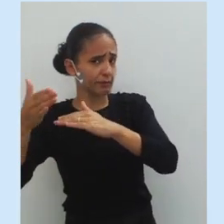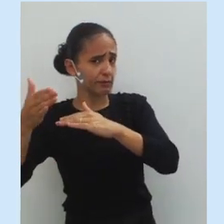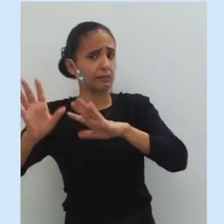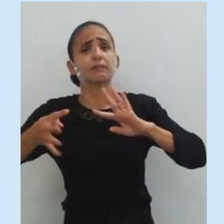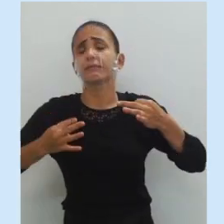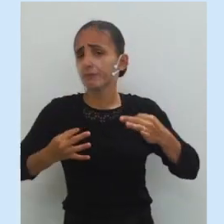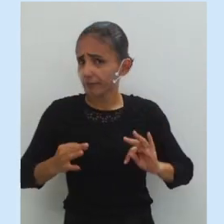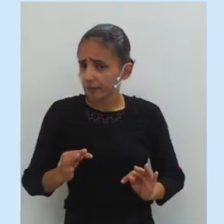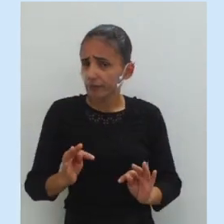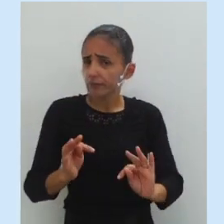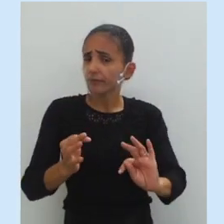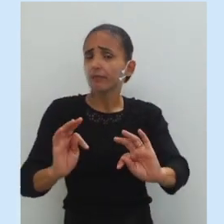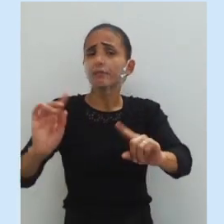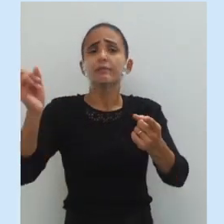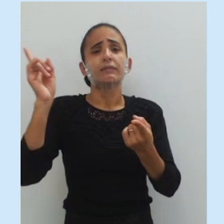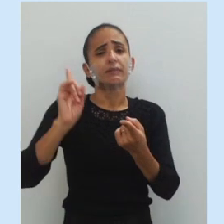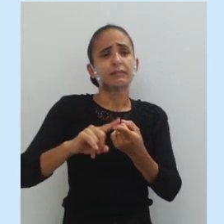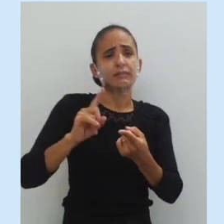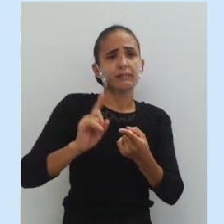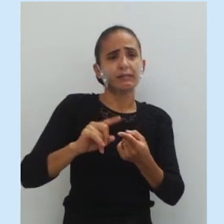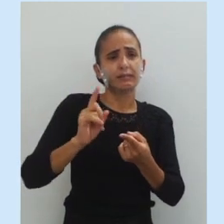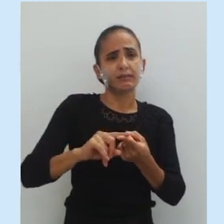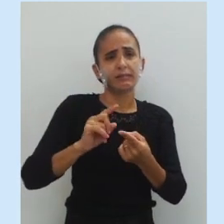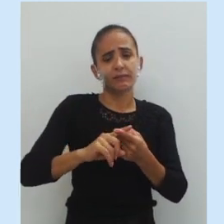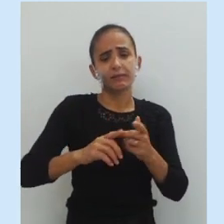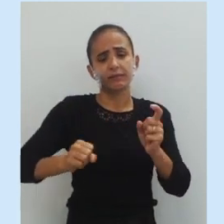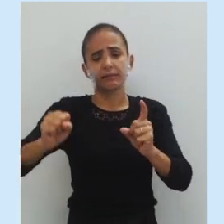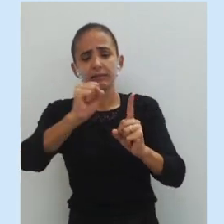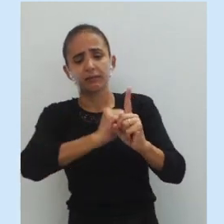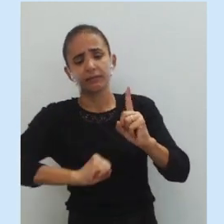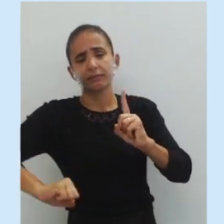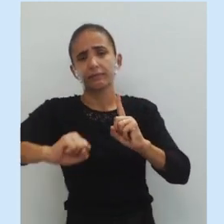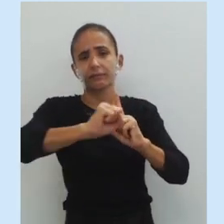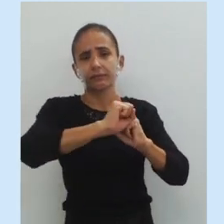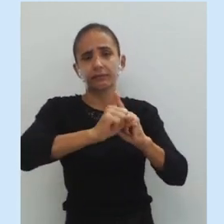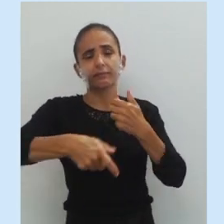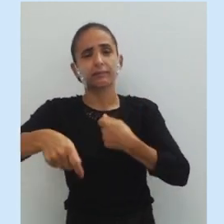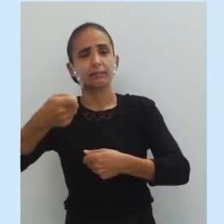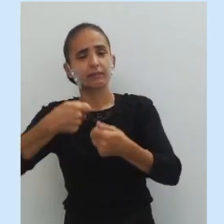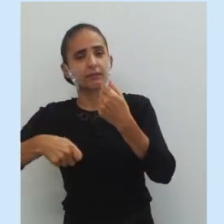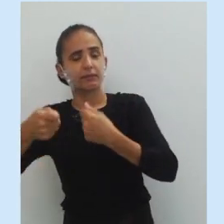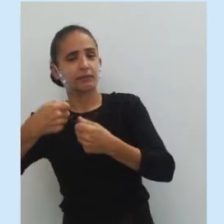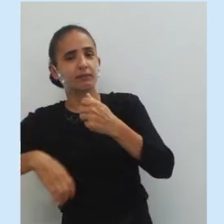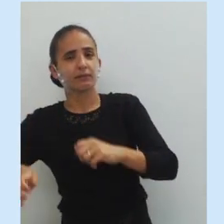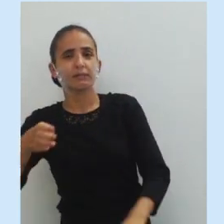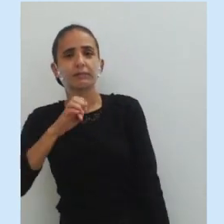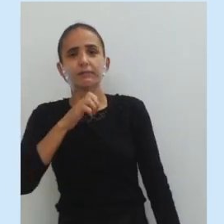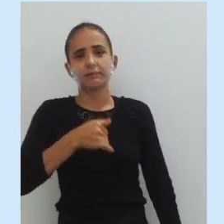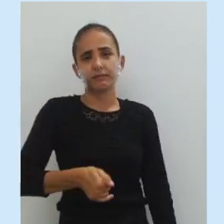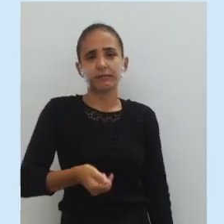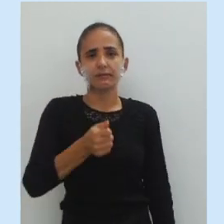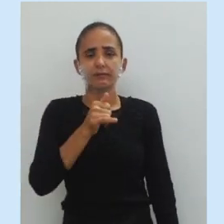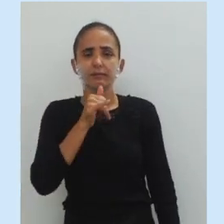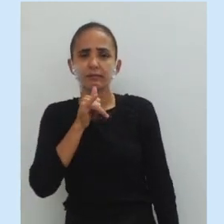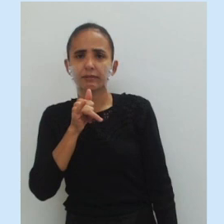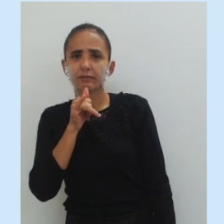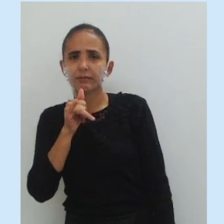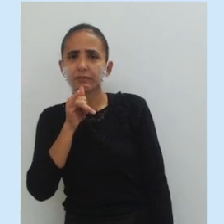na tecnologia, como também no tecido social e econômico. Um exemplo disso é